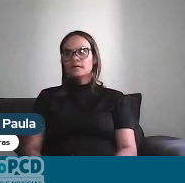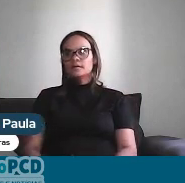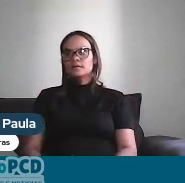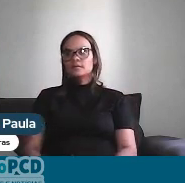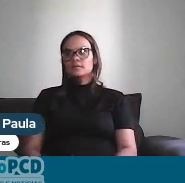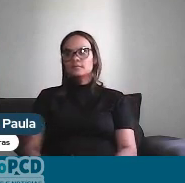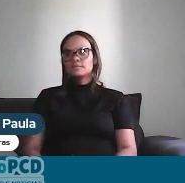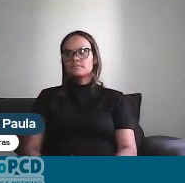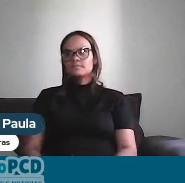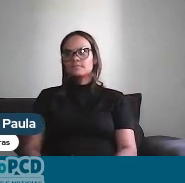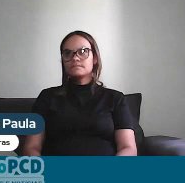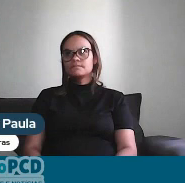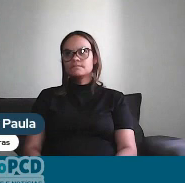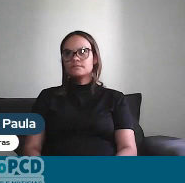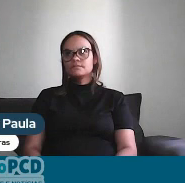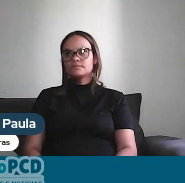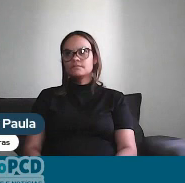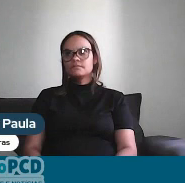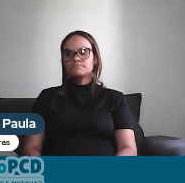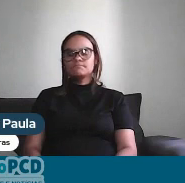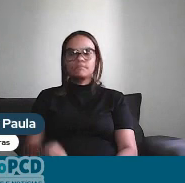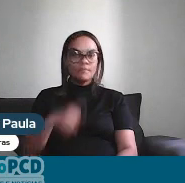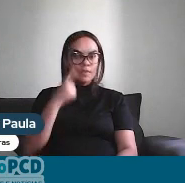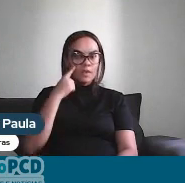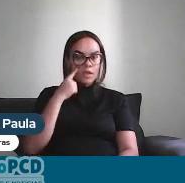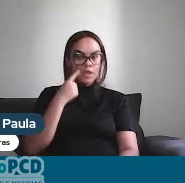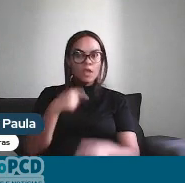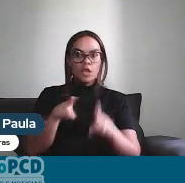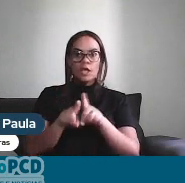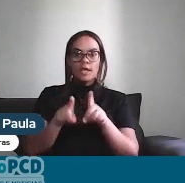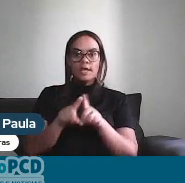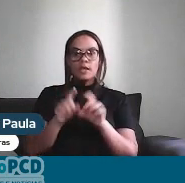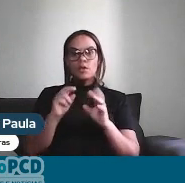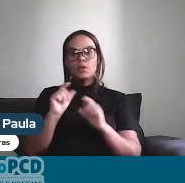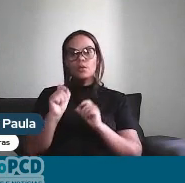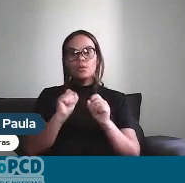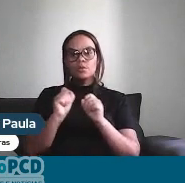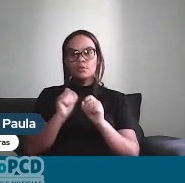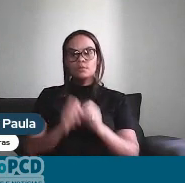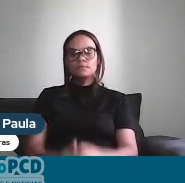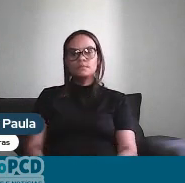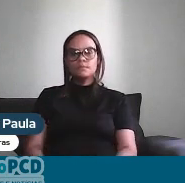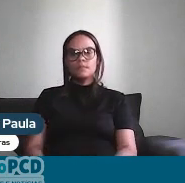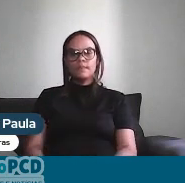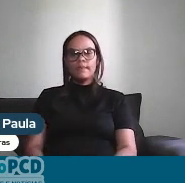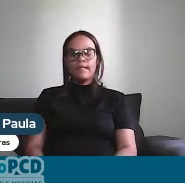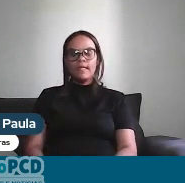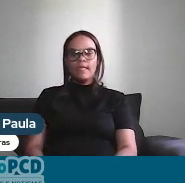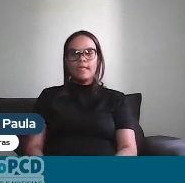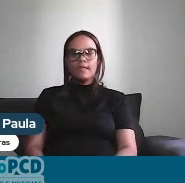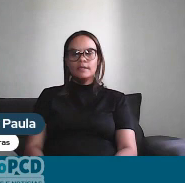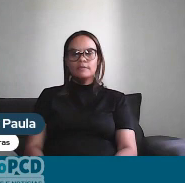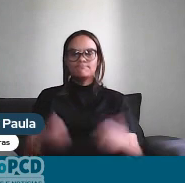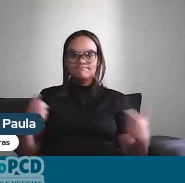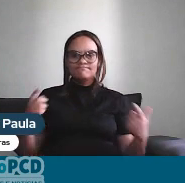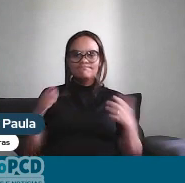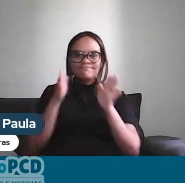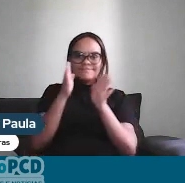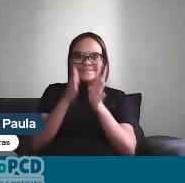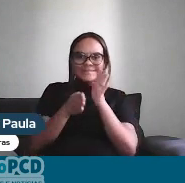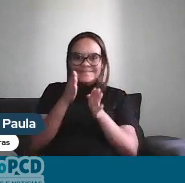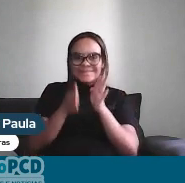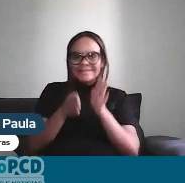queria chamar a atenção de todos, que é o seguinte: isso é um retrato, quer dizer, um